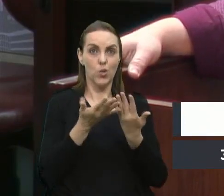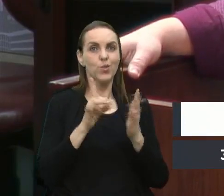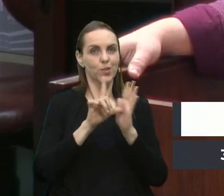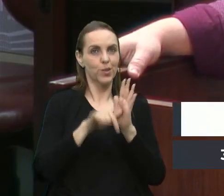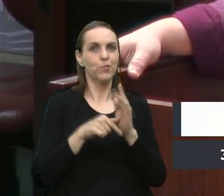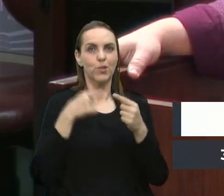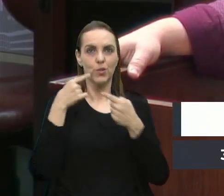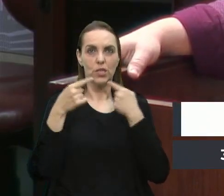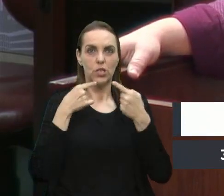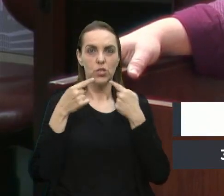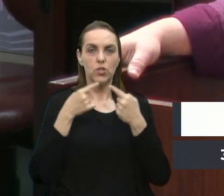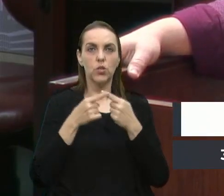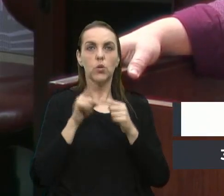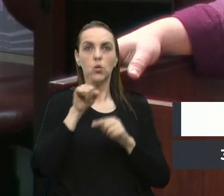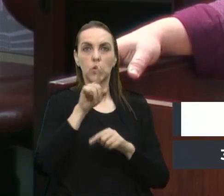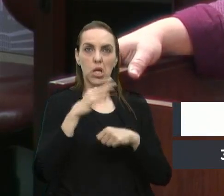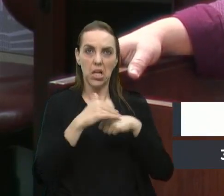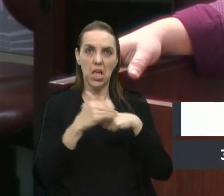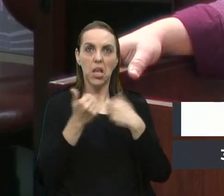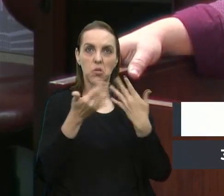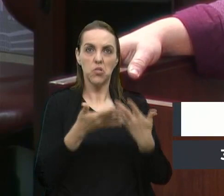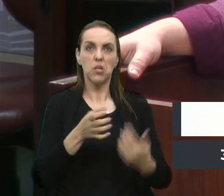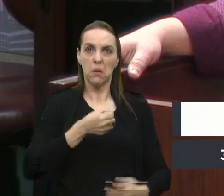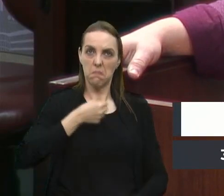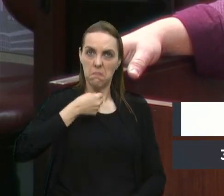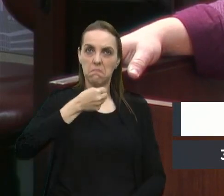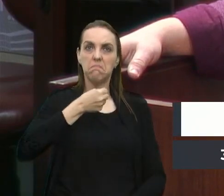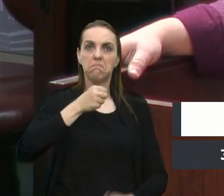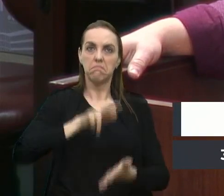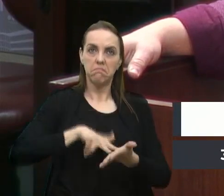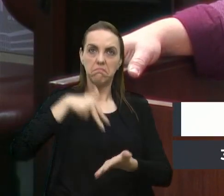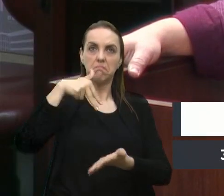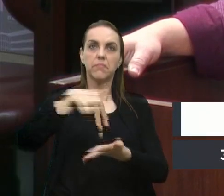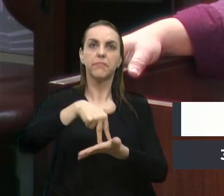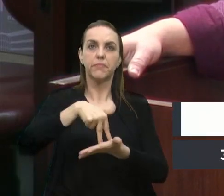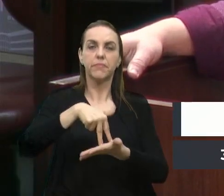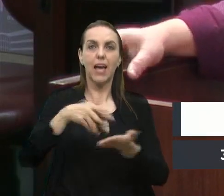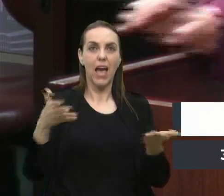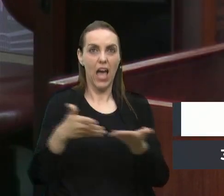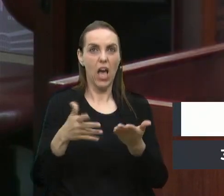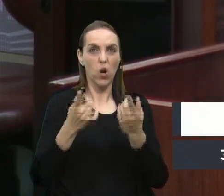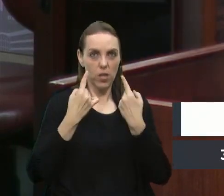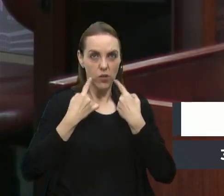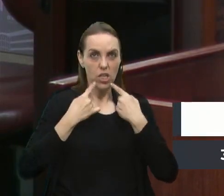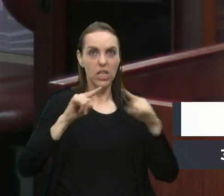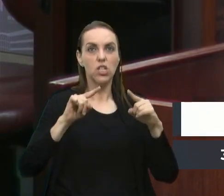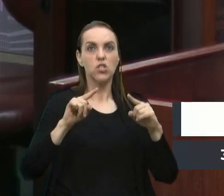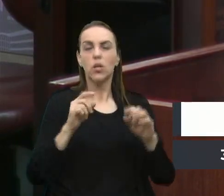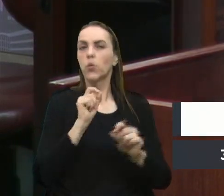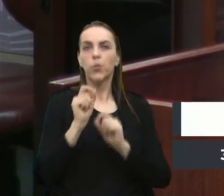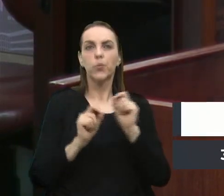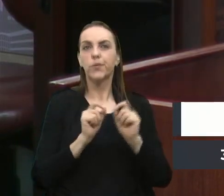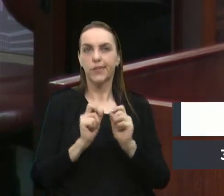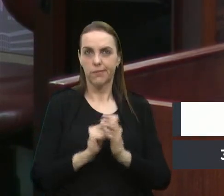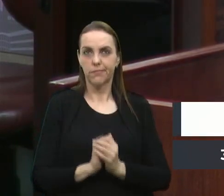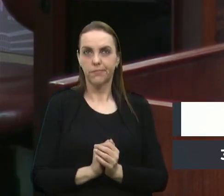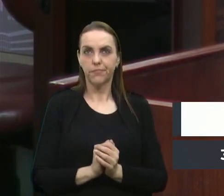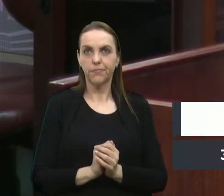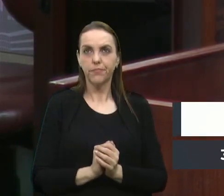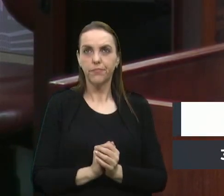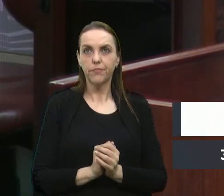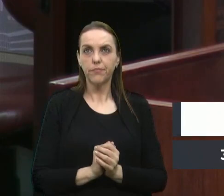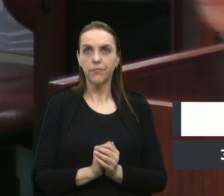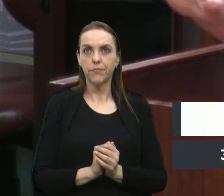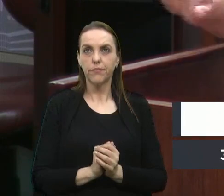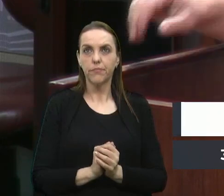porque pelo menos tu pega o microfone e defende e tem posição. Agora eu vou te criticar na questão do seguinte: não tenho